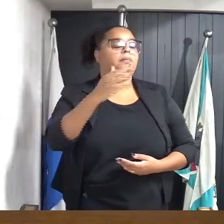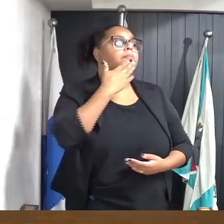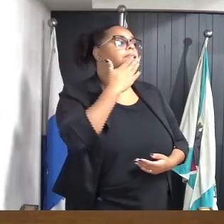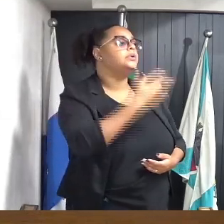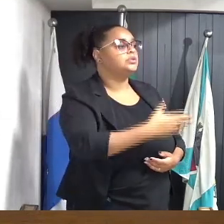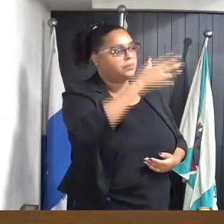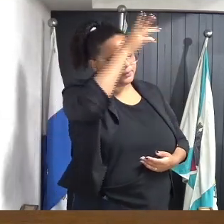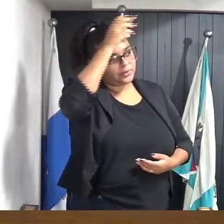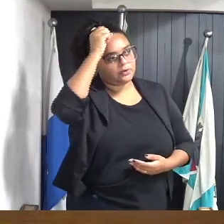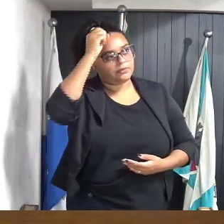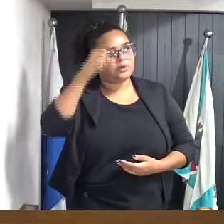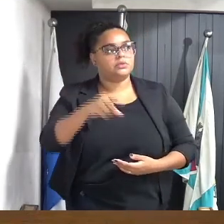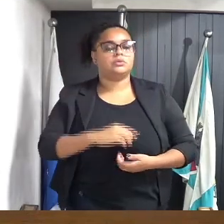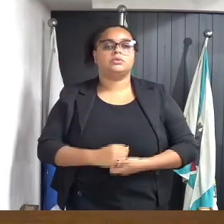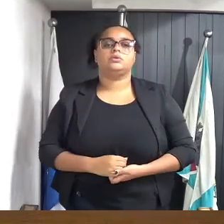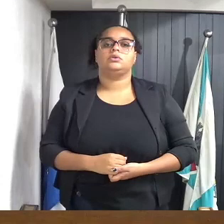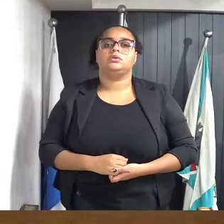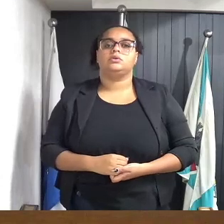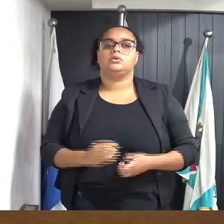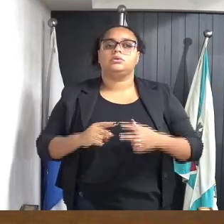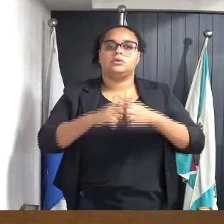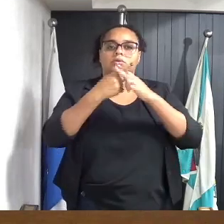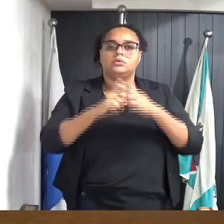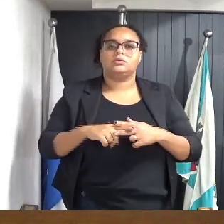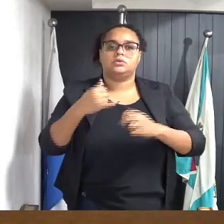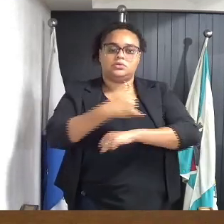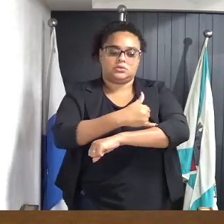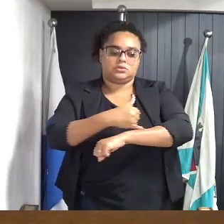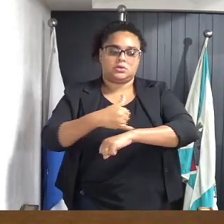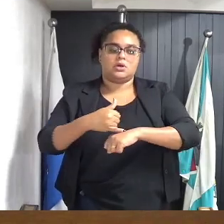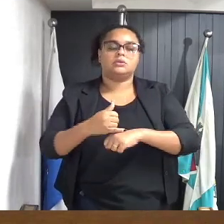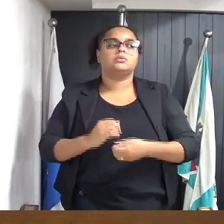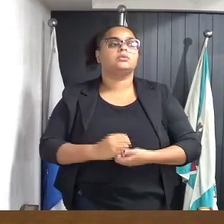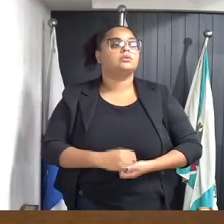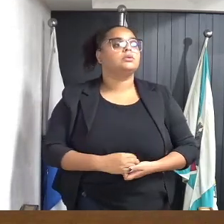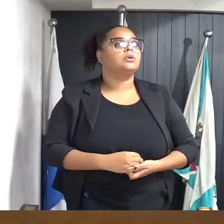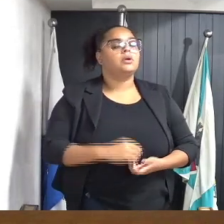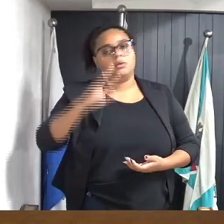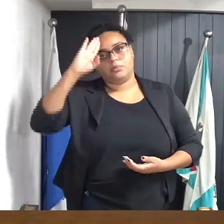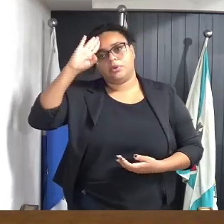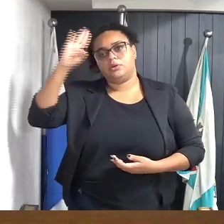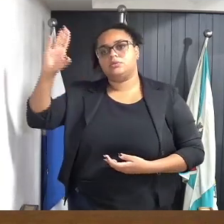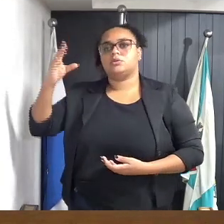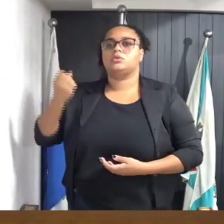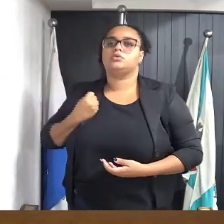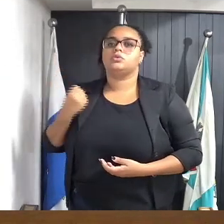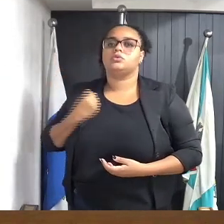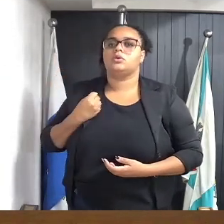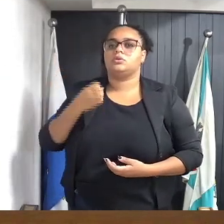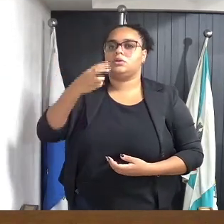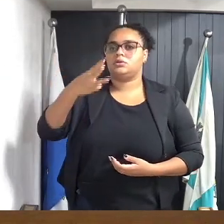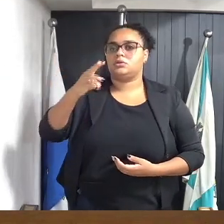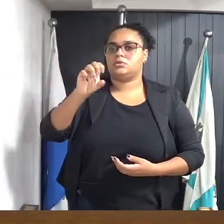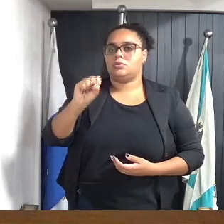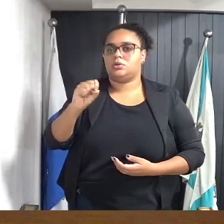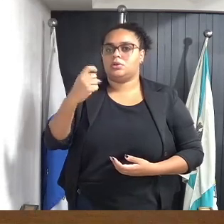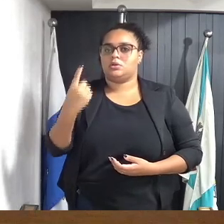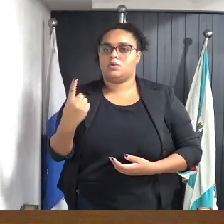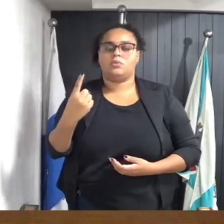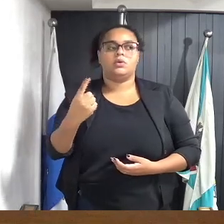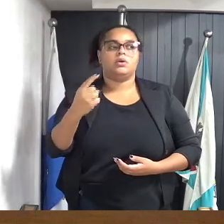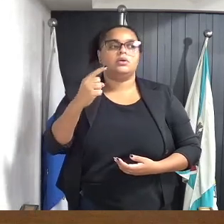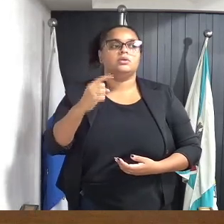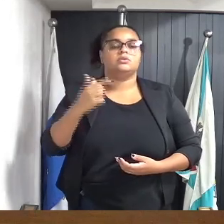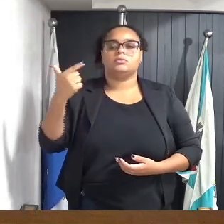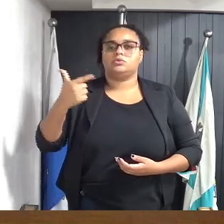Costa, solicitando ao excelentíssimo senhor prefeito reparo de calçadas na rua Espírito Santo, principalmente na altura do número